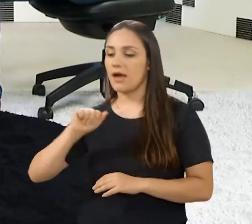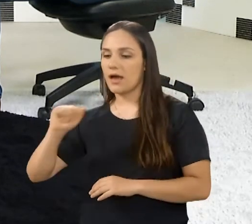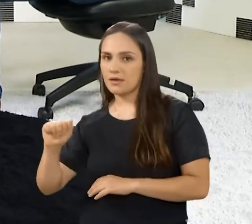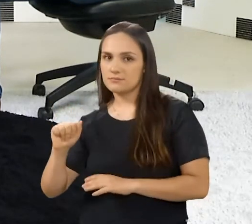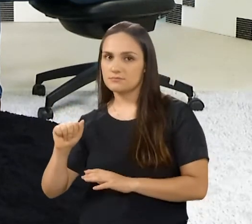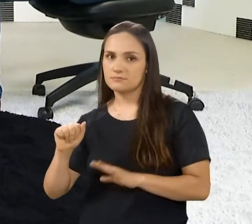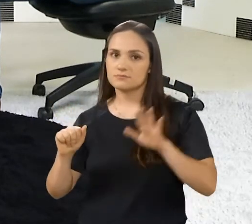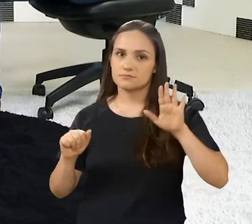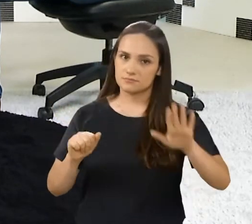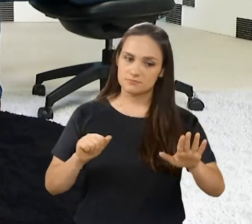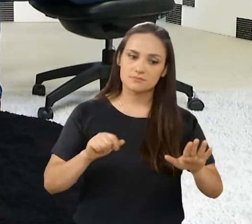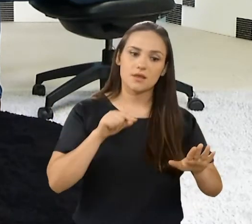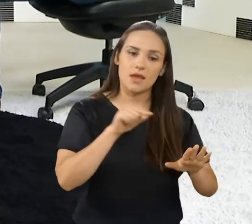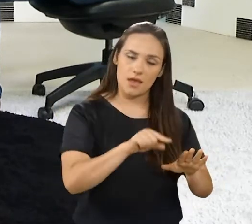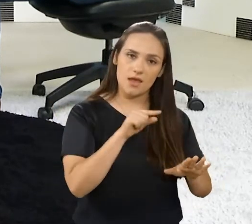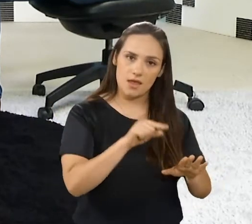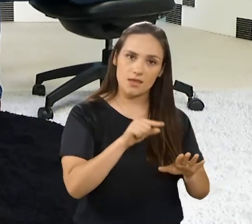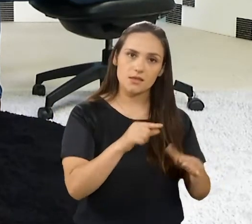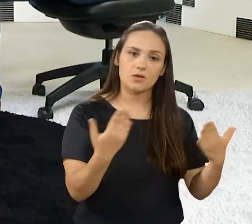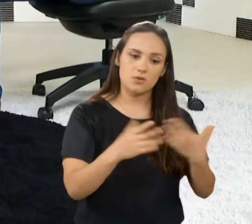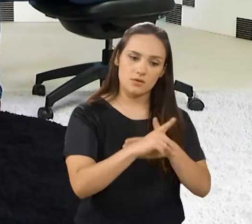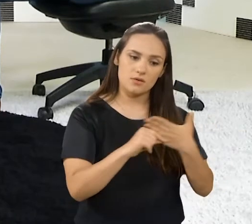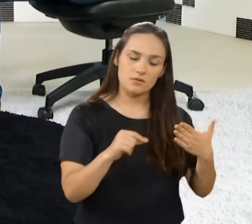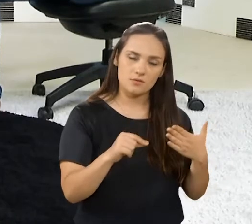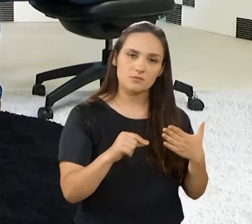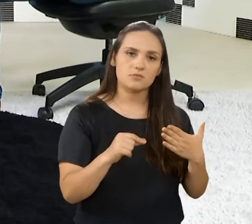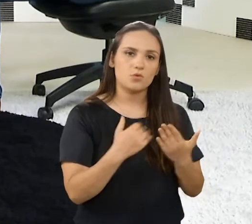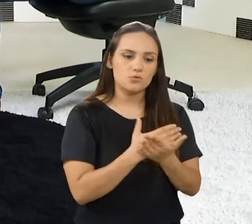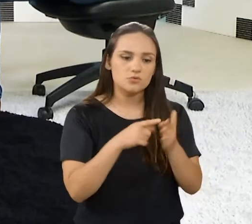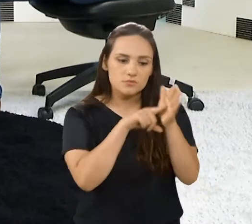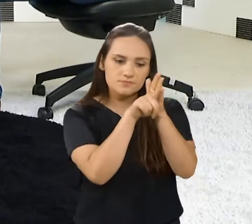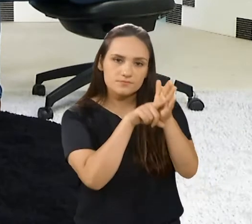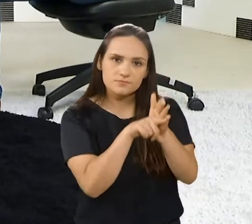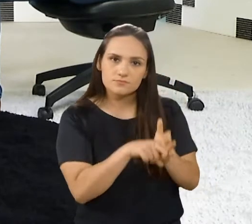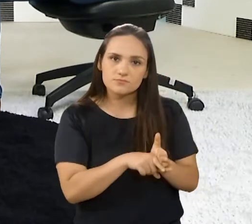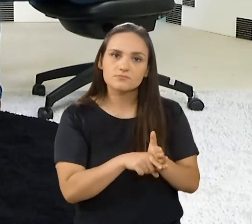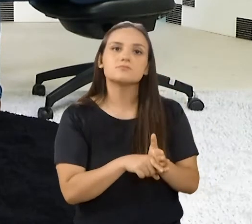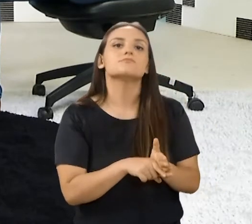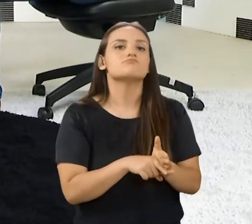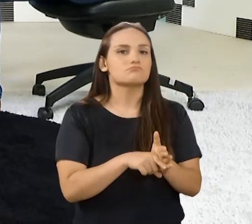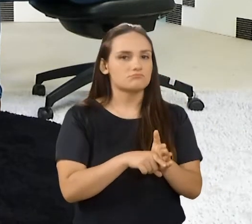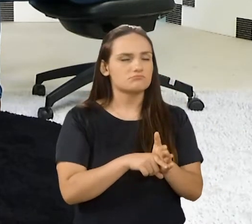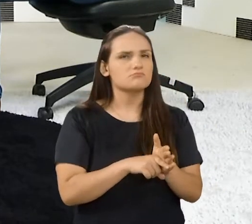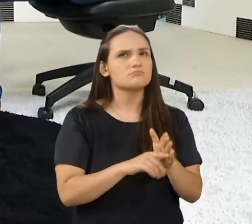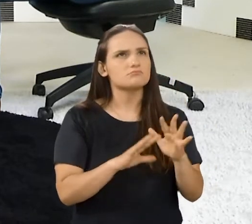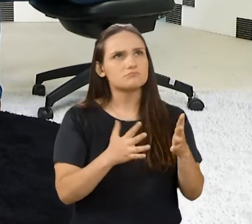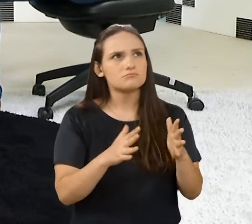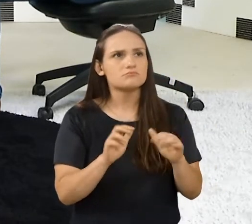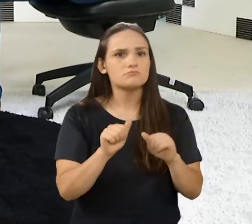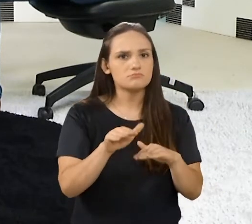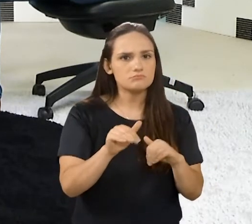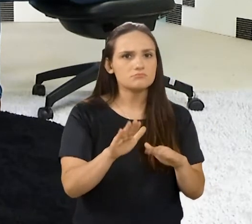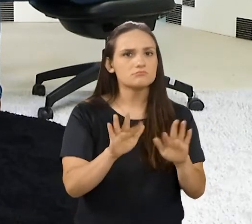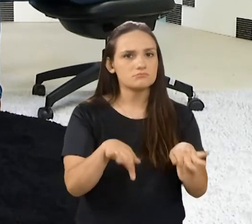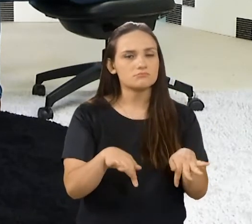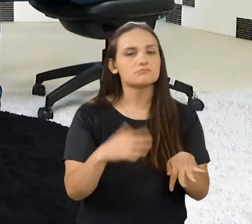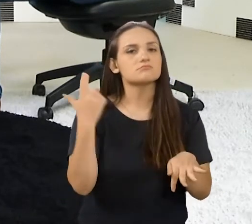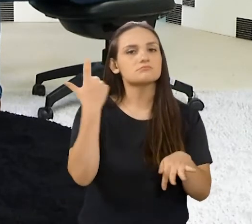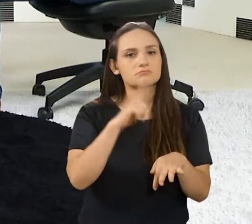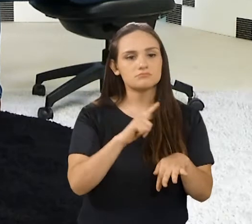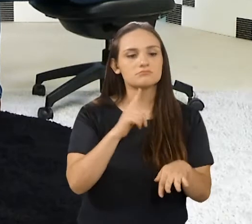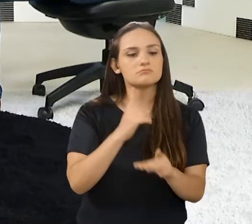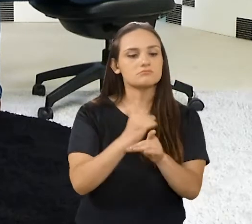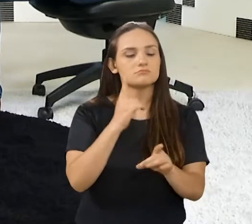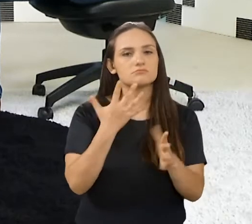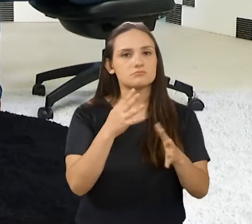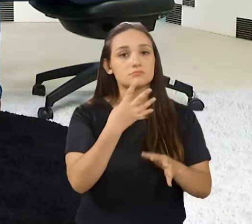Mas só nessas primeiras diligências, na primeira fase da operação, agora até o final de setembro, nós já temos mais de